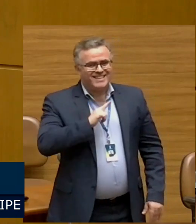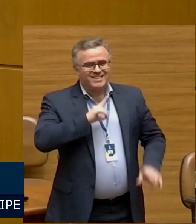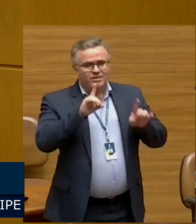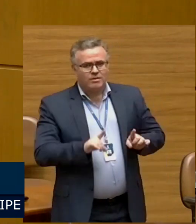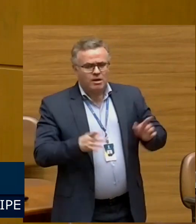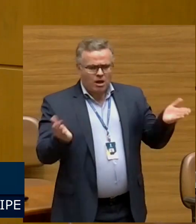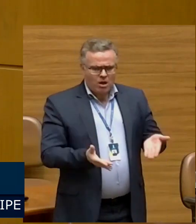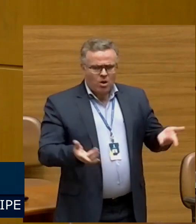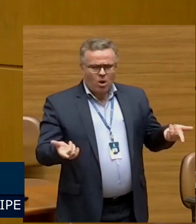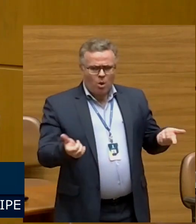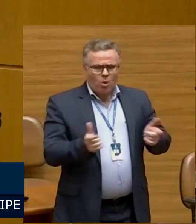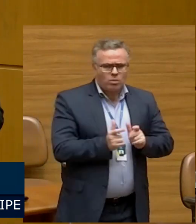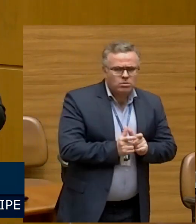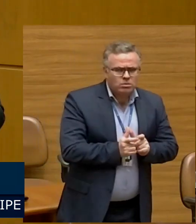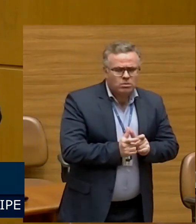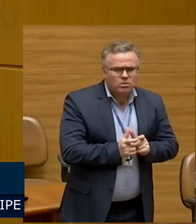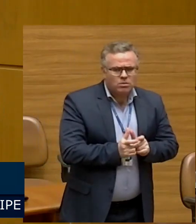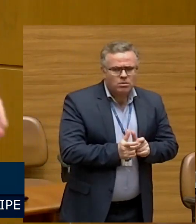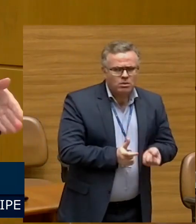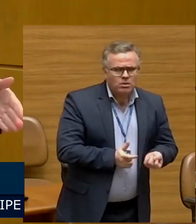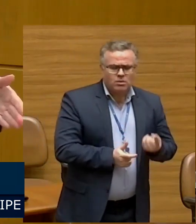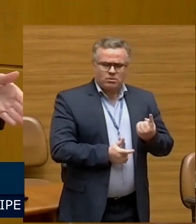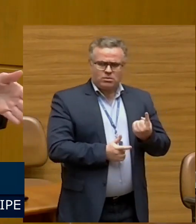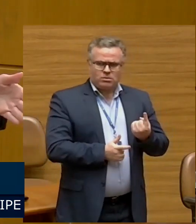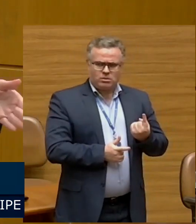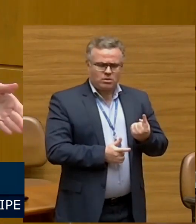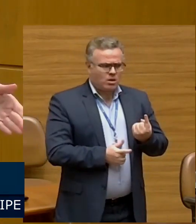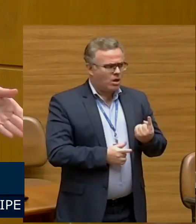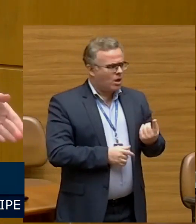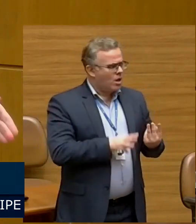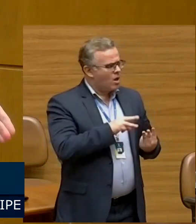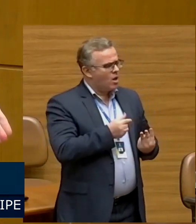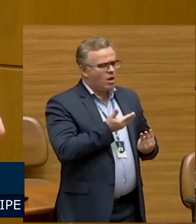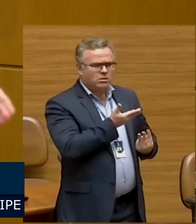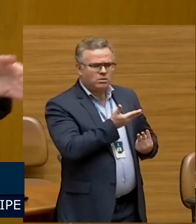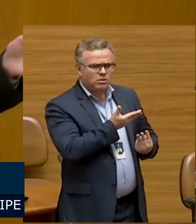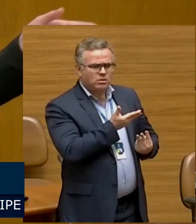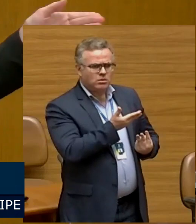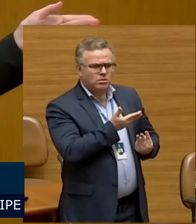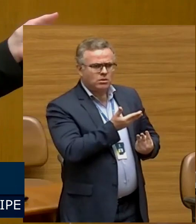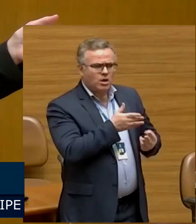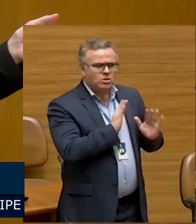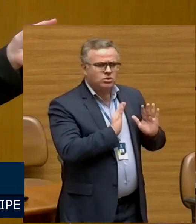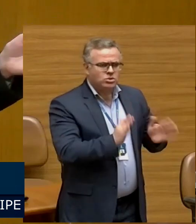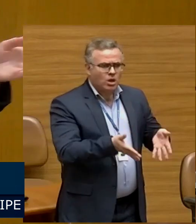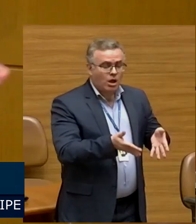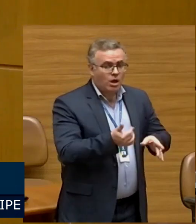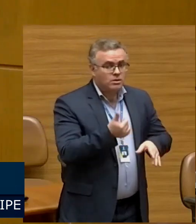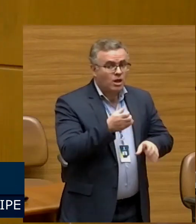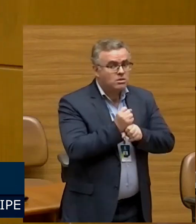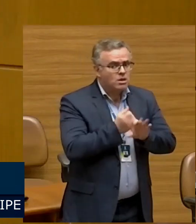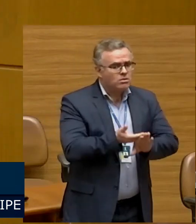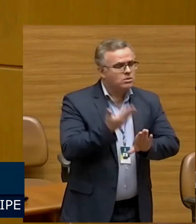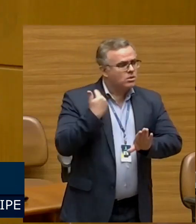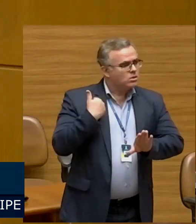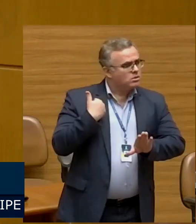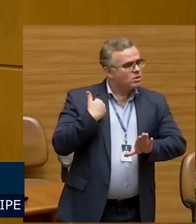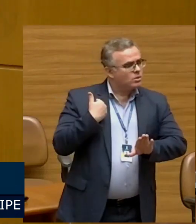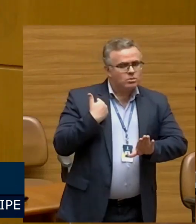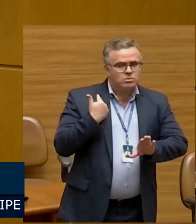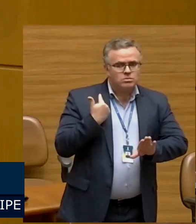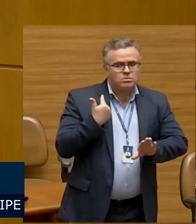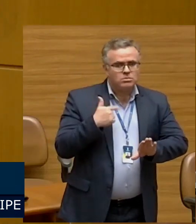agora temos menos? Se hoje na Universidade Federal de Sergipe, a gente há 10 anos atrás não